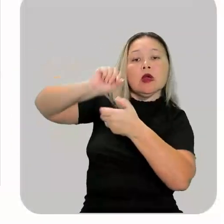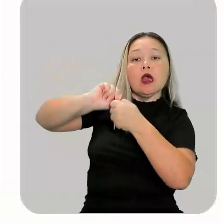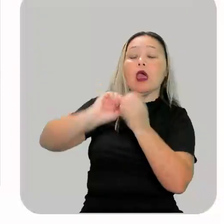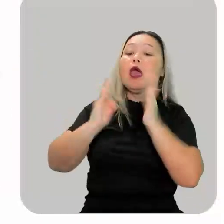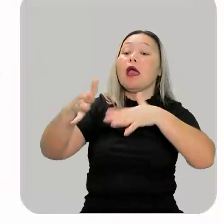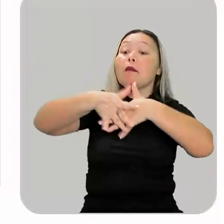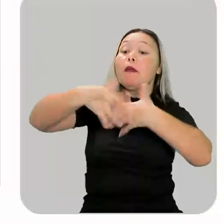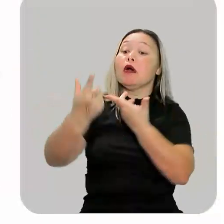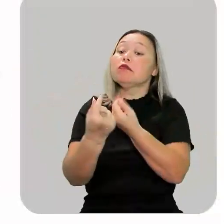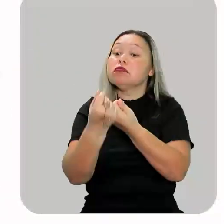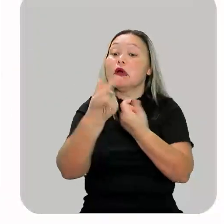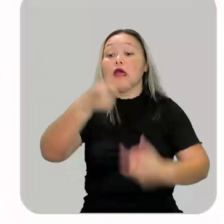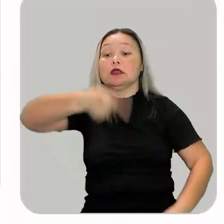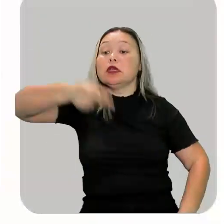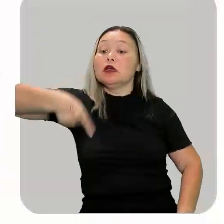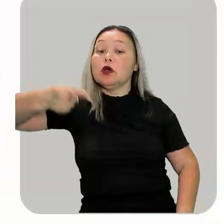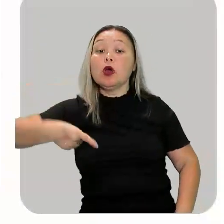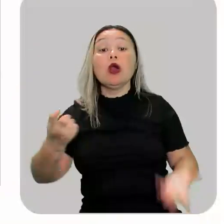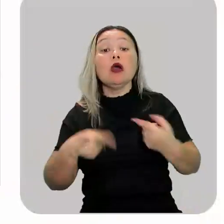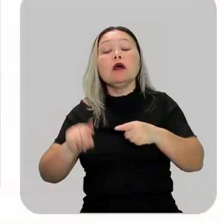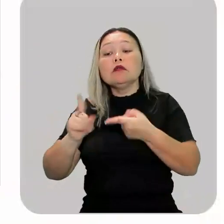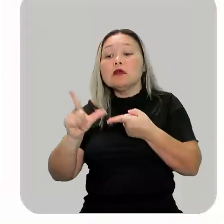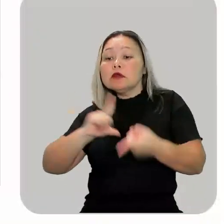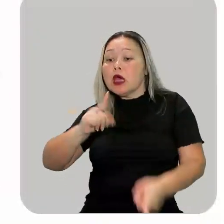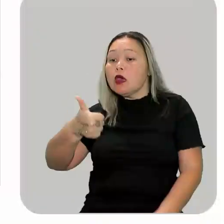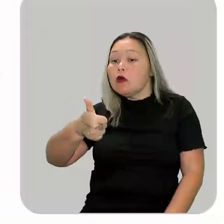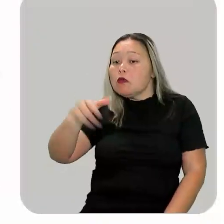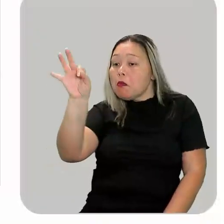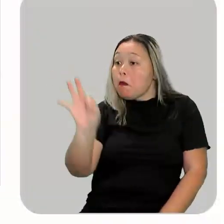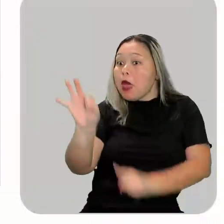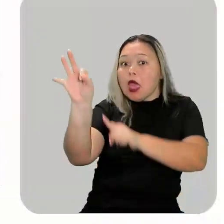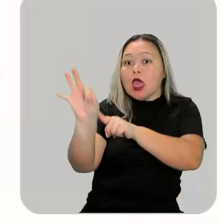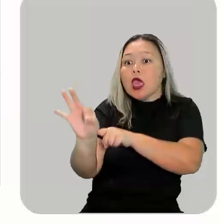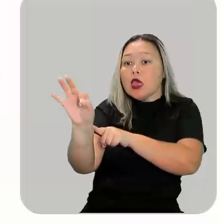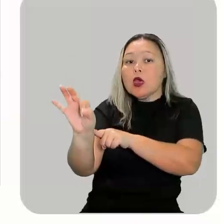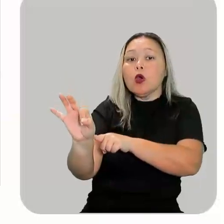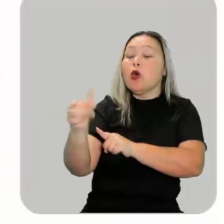matemática financeira e estatística. E nós temos aí um percentual de